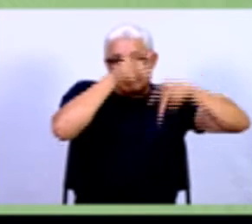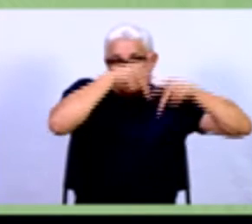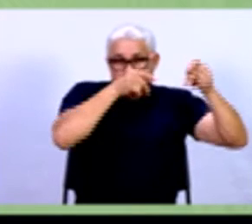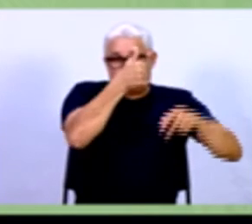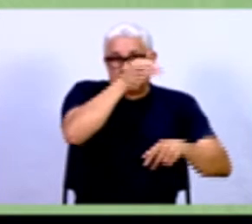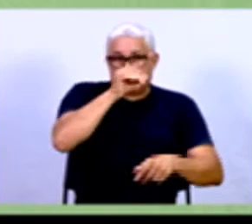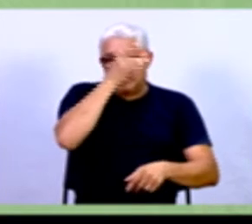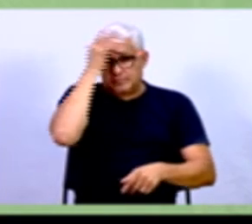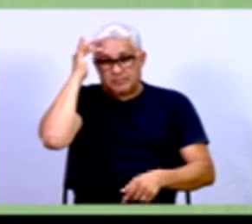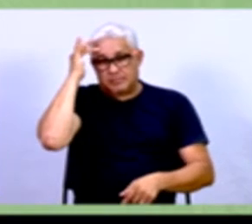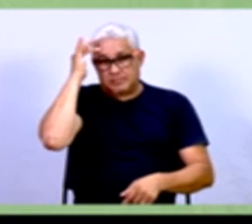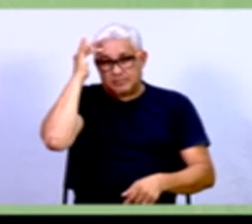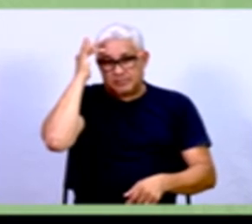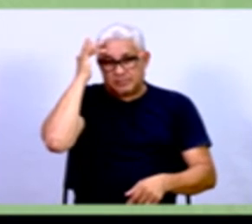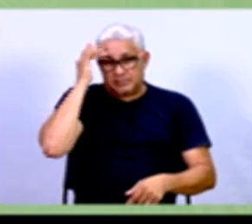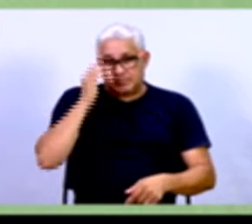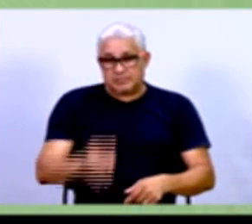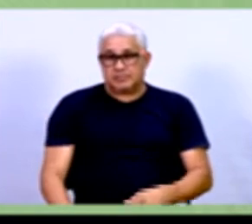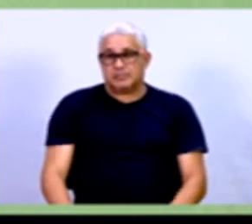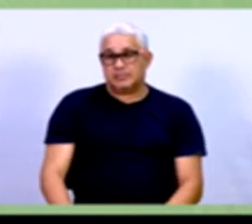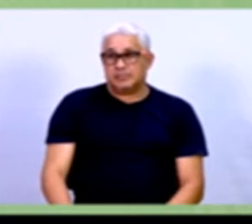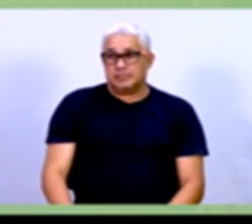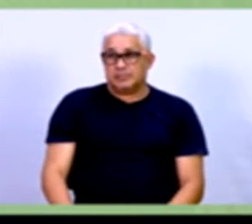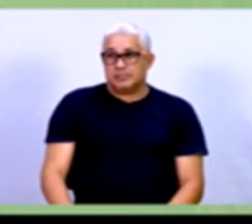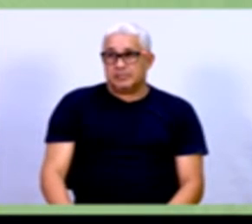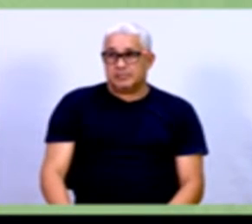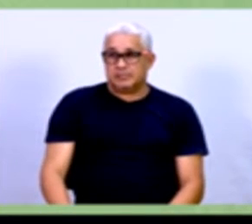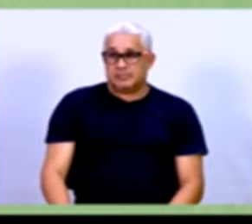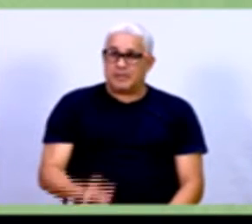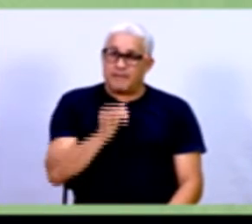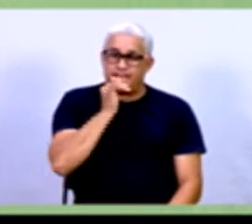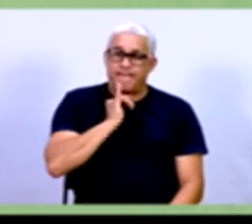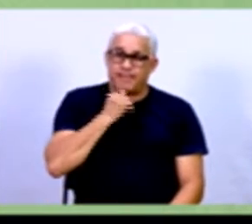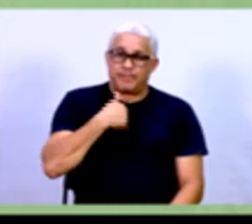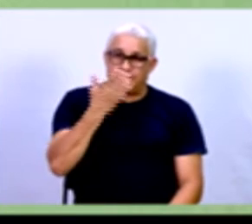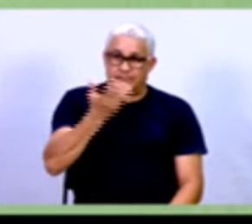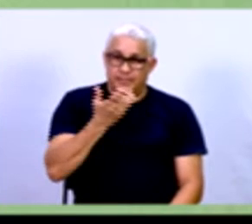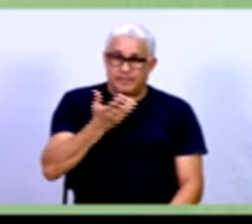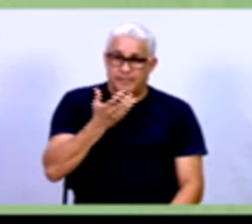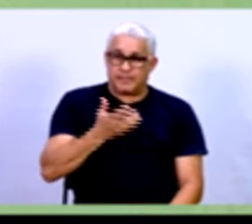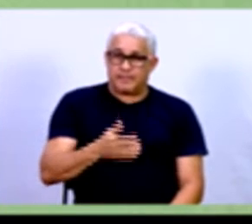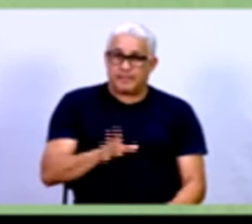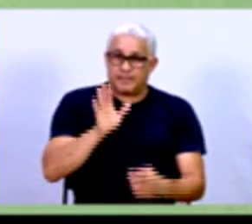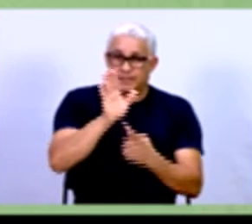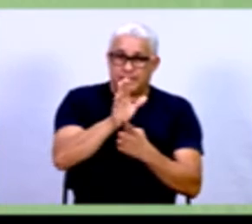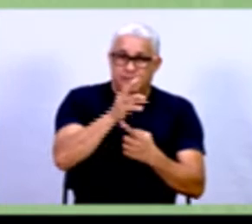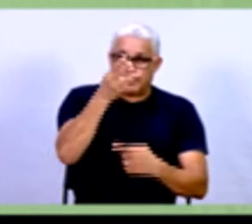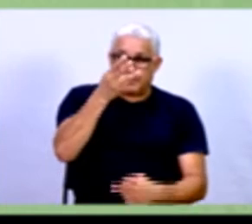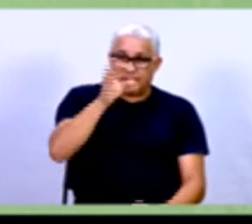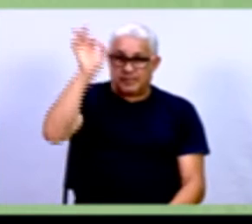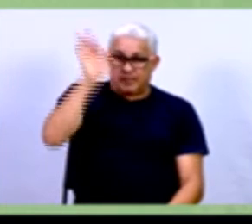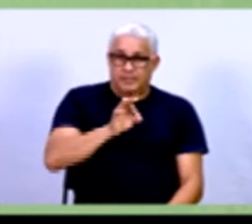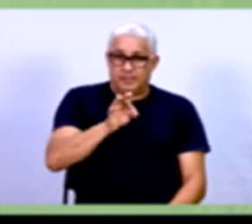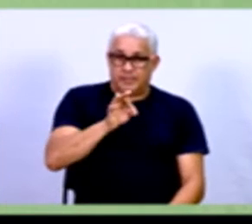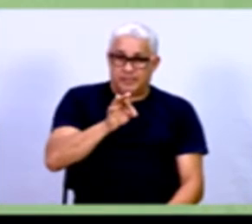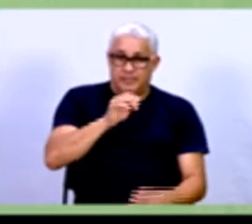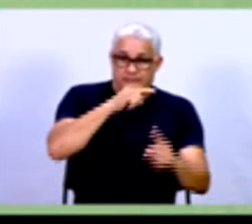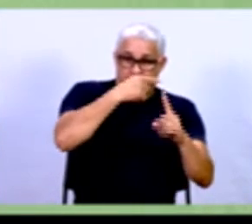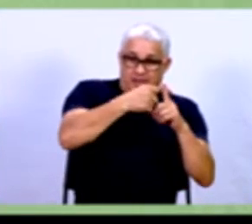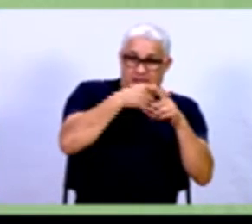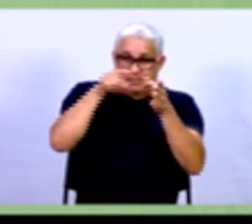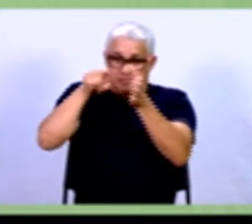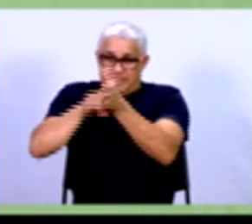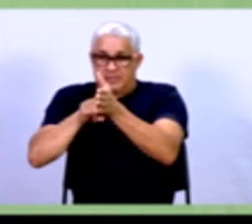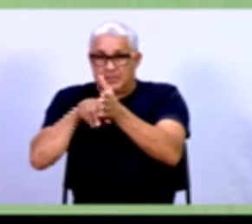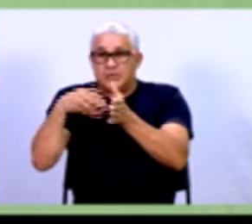pessoas, aí vamos se basear nisso aqui, ó. Vamos supor que eu defina que eu quero um erro amostral de 3% para mais ou para menos. Aí ele